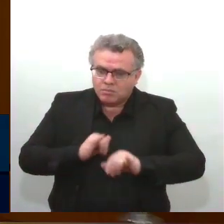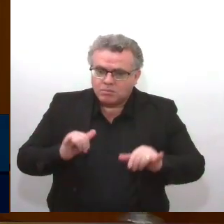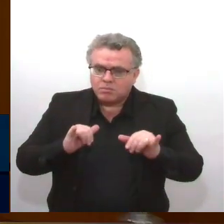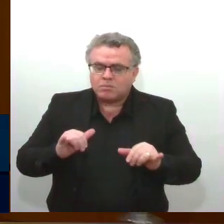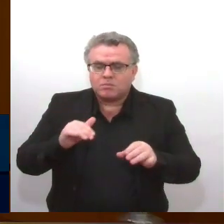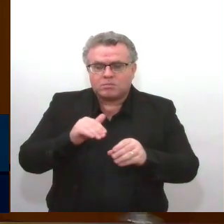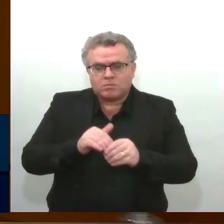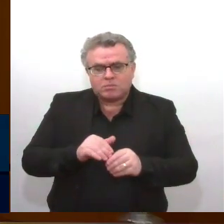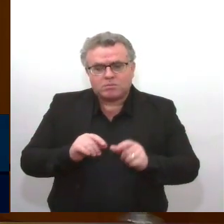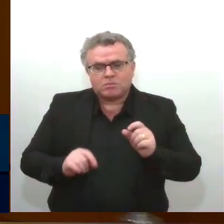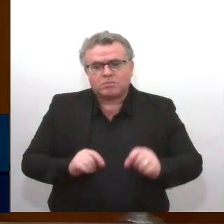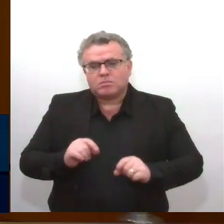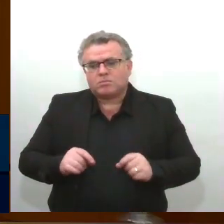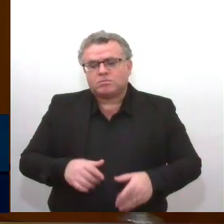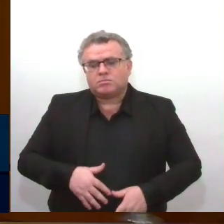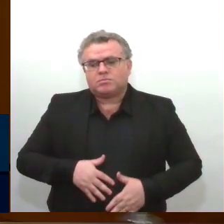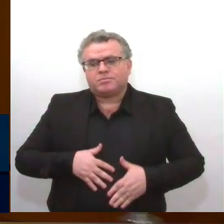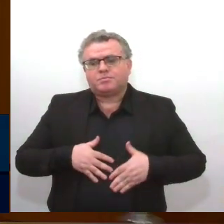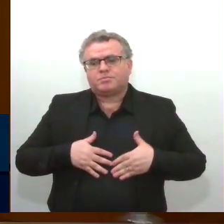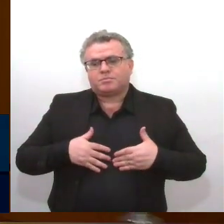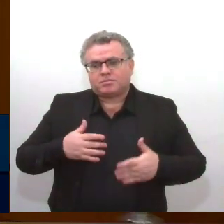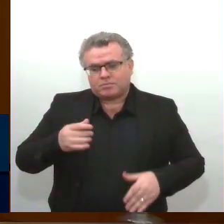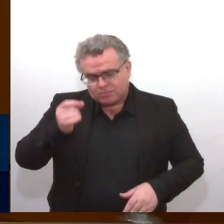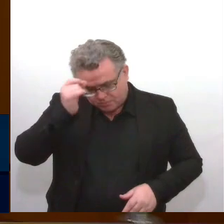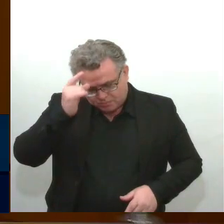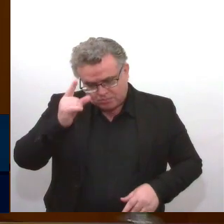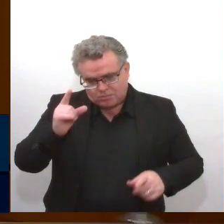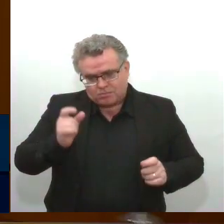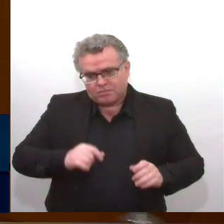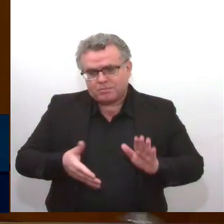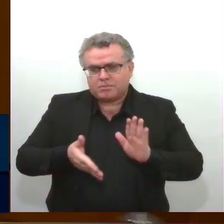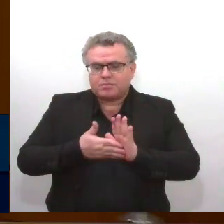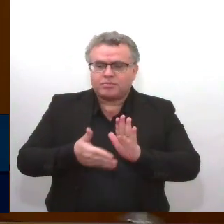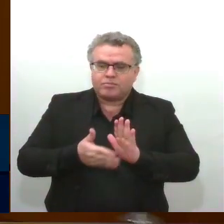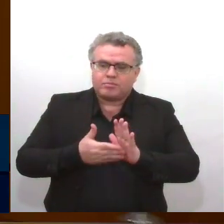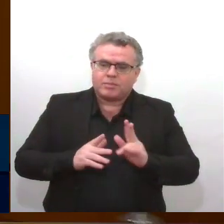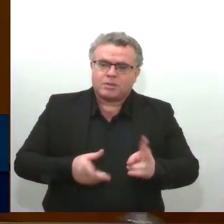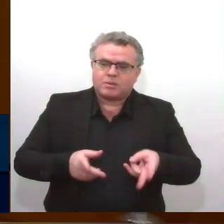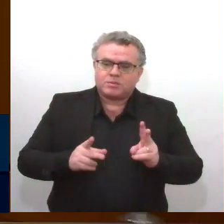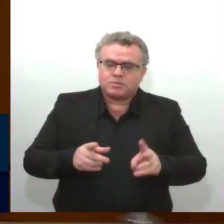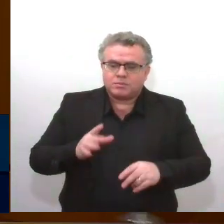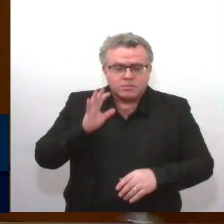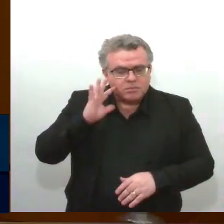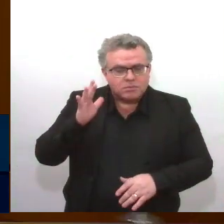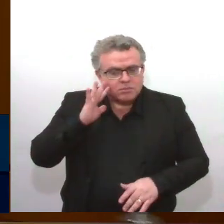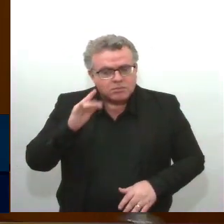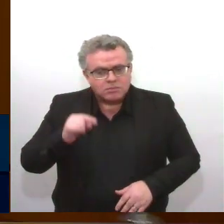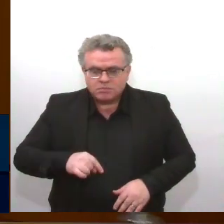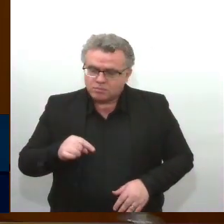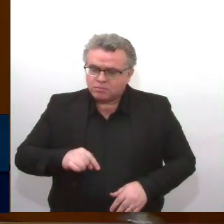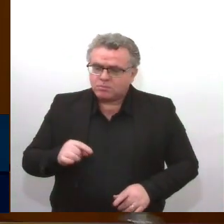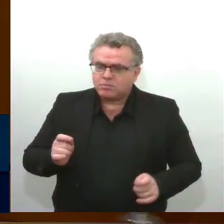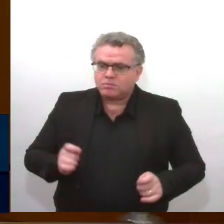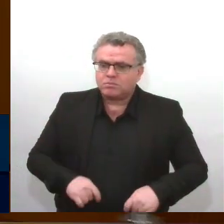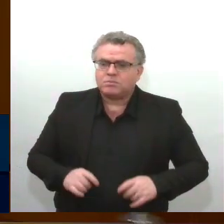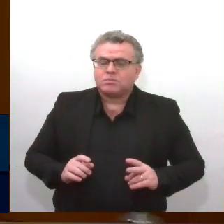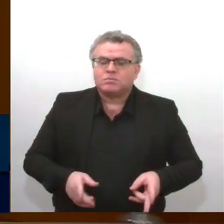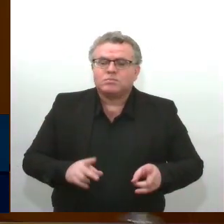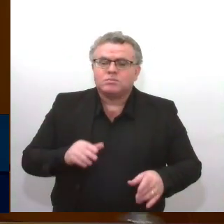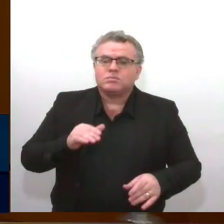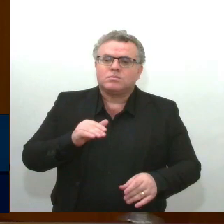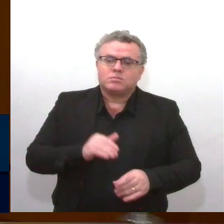ideias com propostas Pensando Em Ribeirópolis elegemos lá quatro